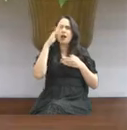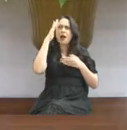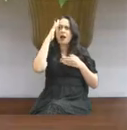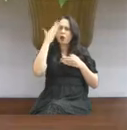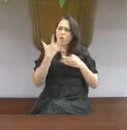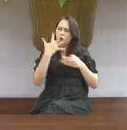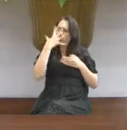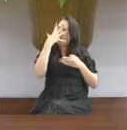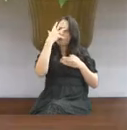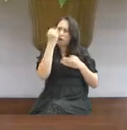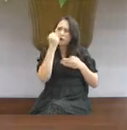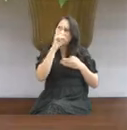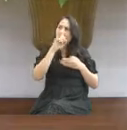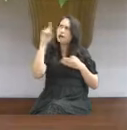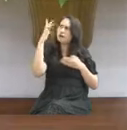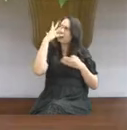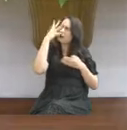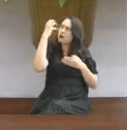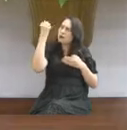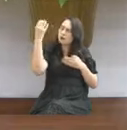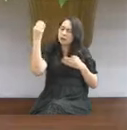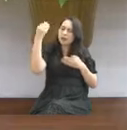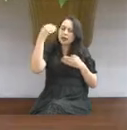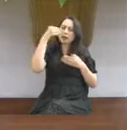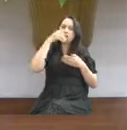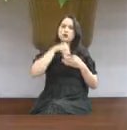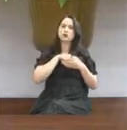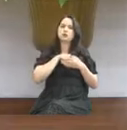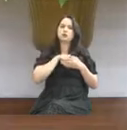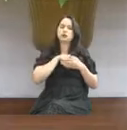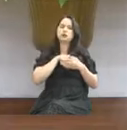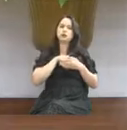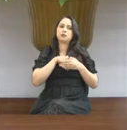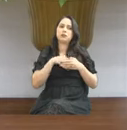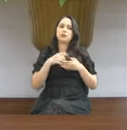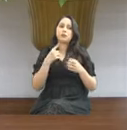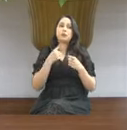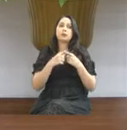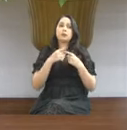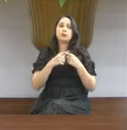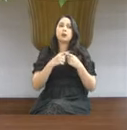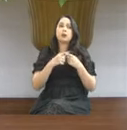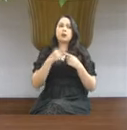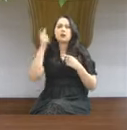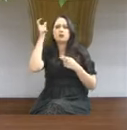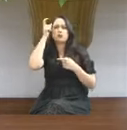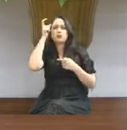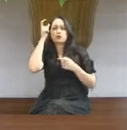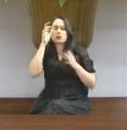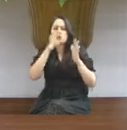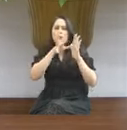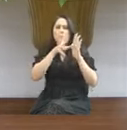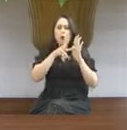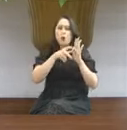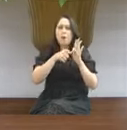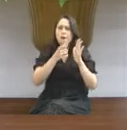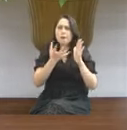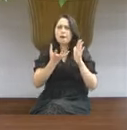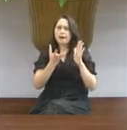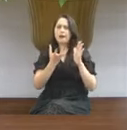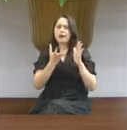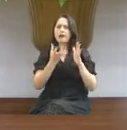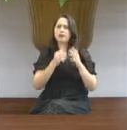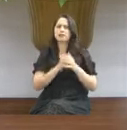confiança que você tem na pessoa de Jesus, porque o diabo quer roubar essa